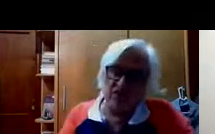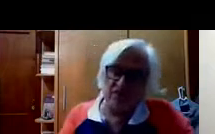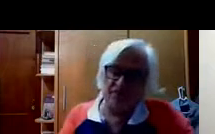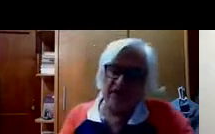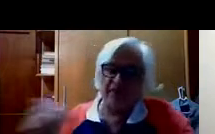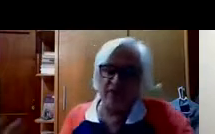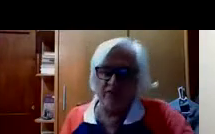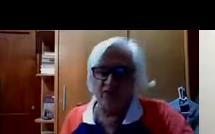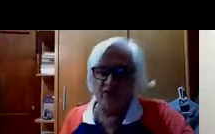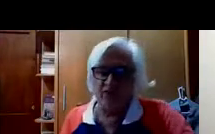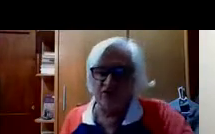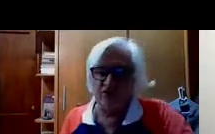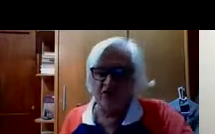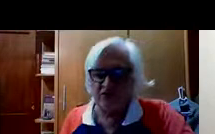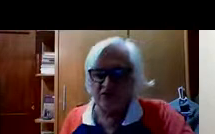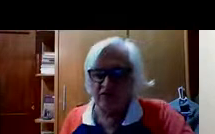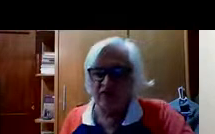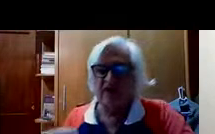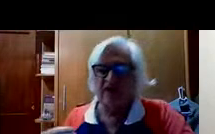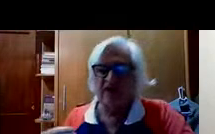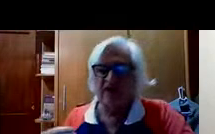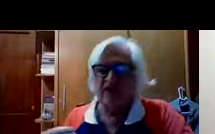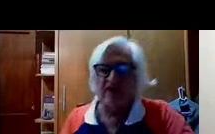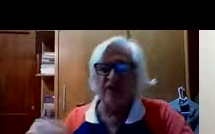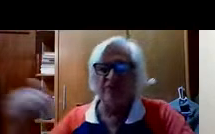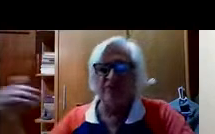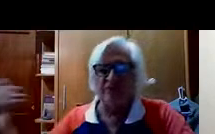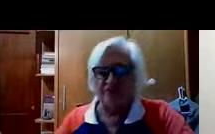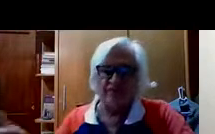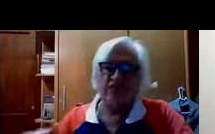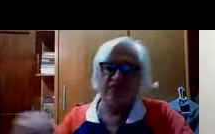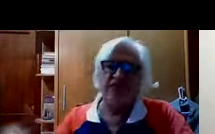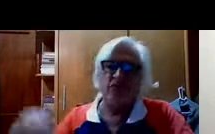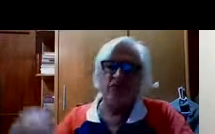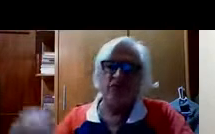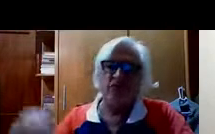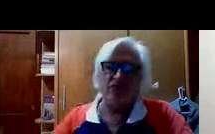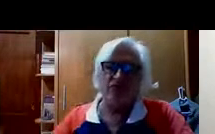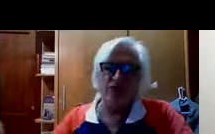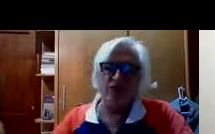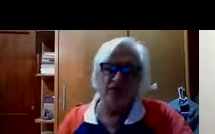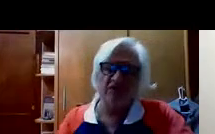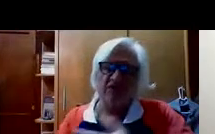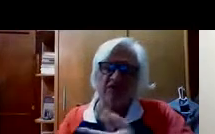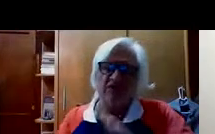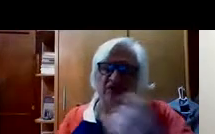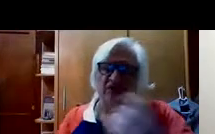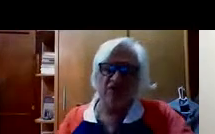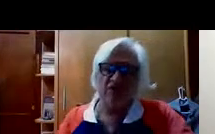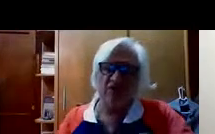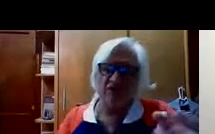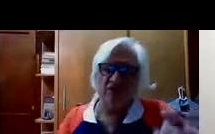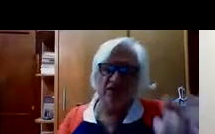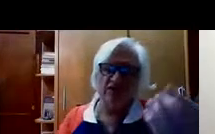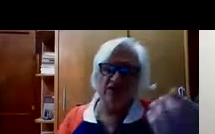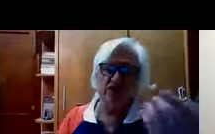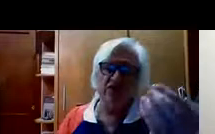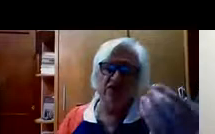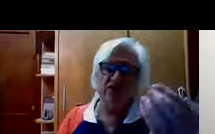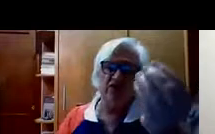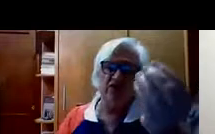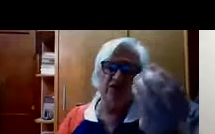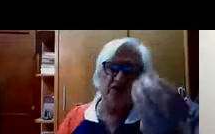dos minérios é a bauxita, que é rica em alumina, que é o óxido de alumínio. É um óxido de